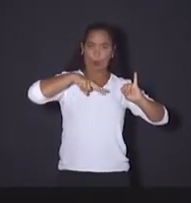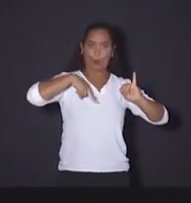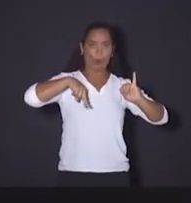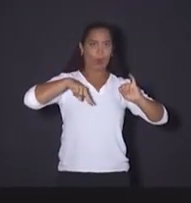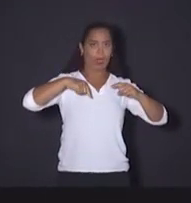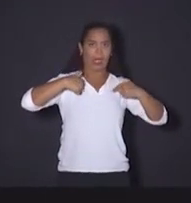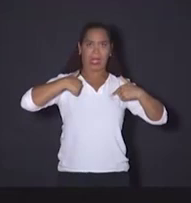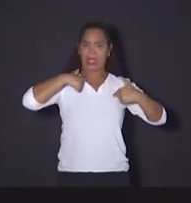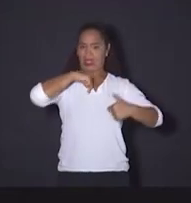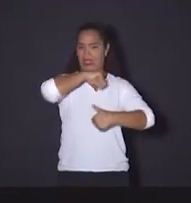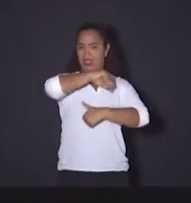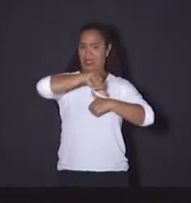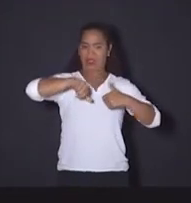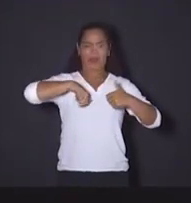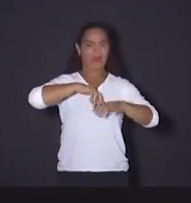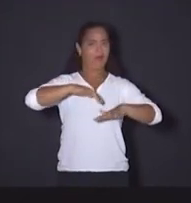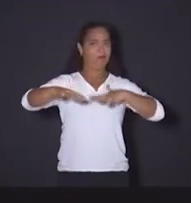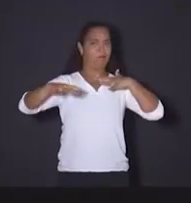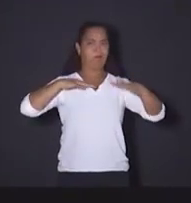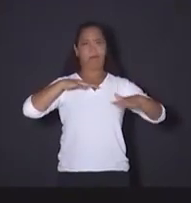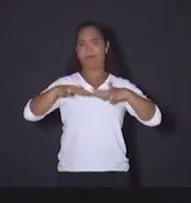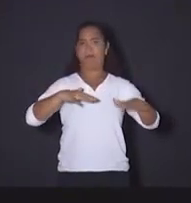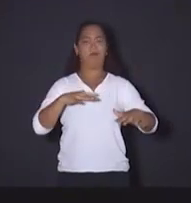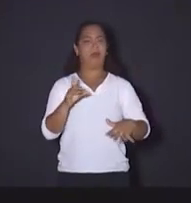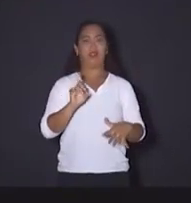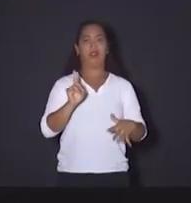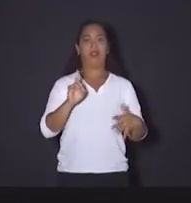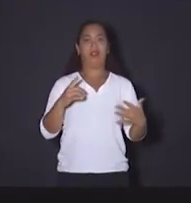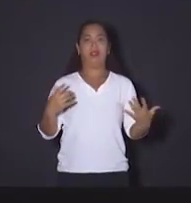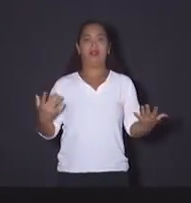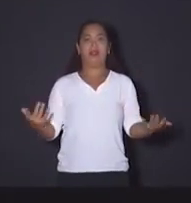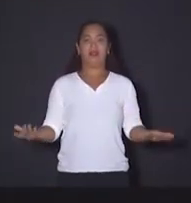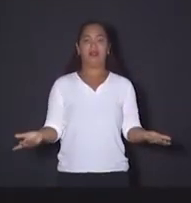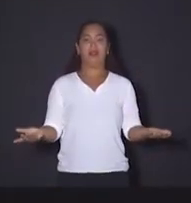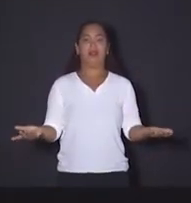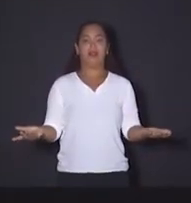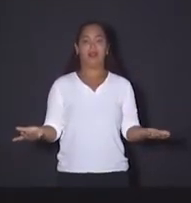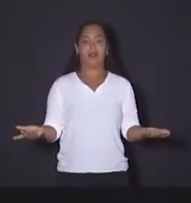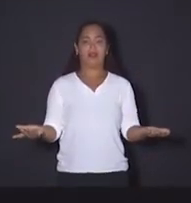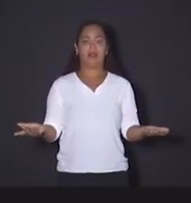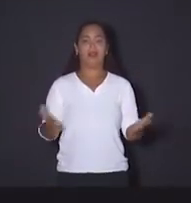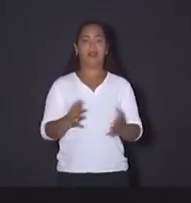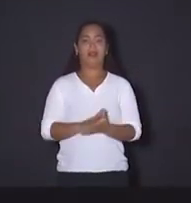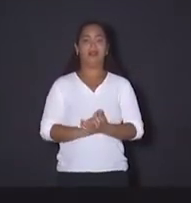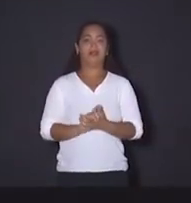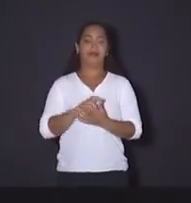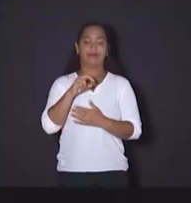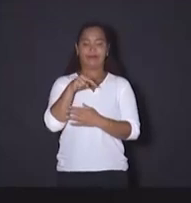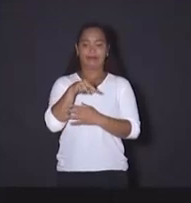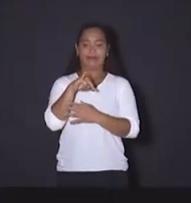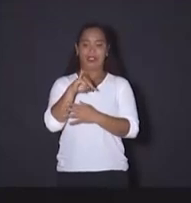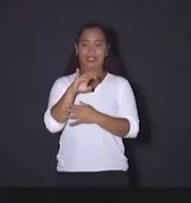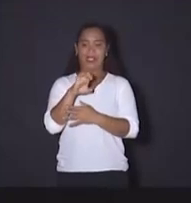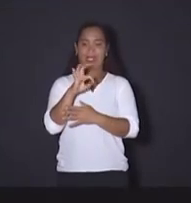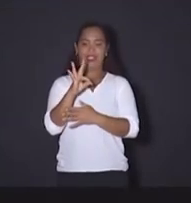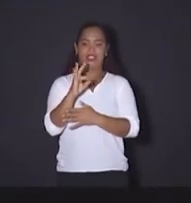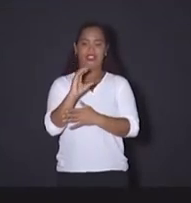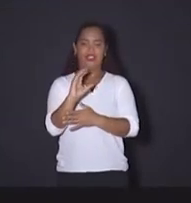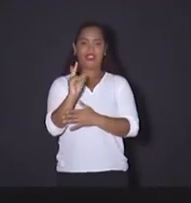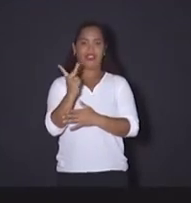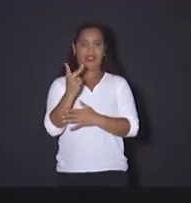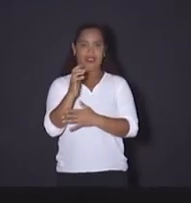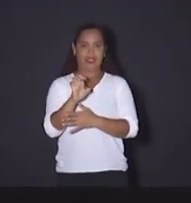minha revolução. Ou o Nietzsche que todos nós sabemos, eu só